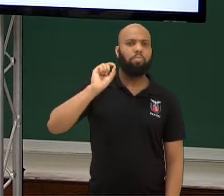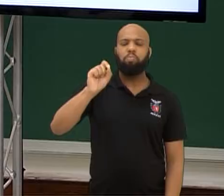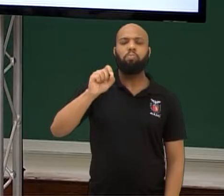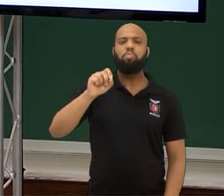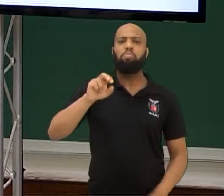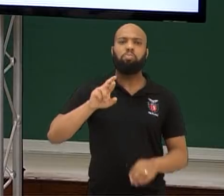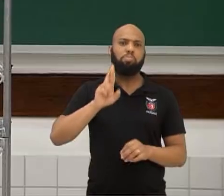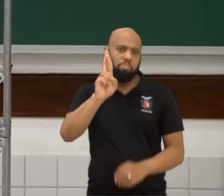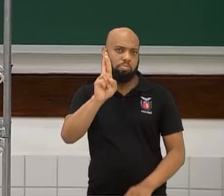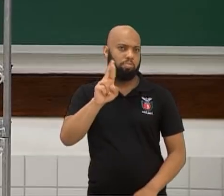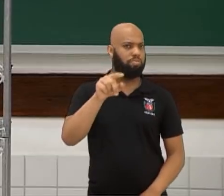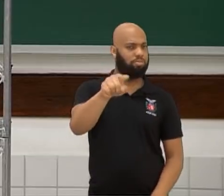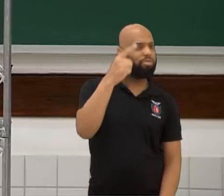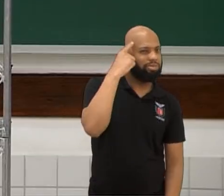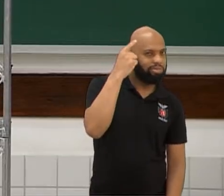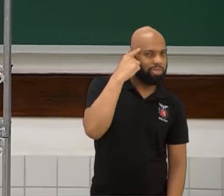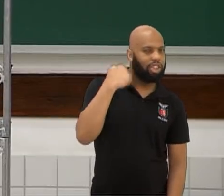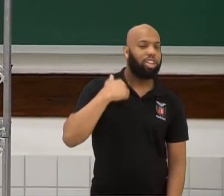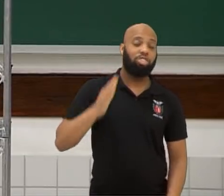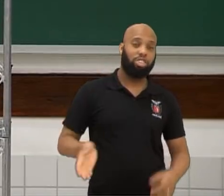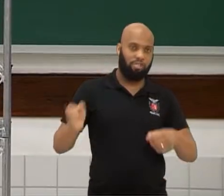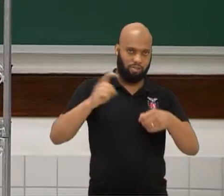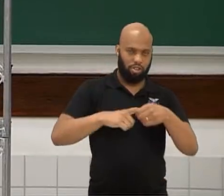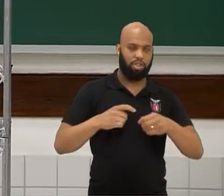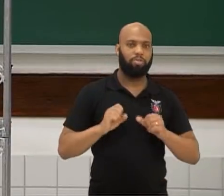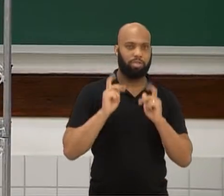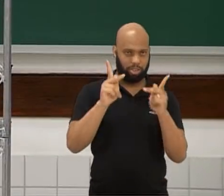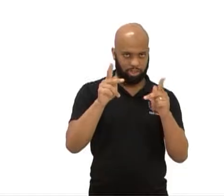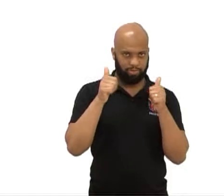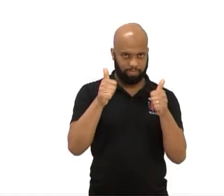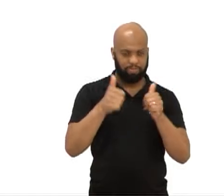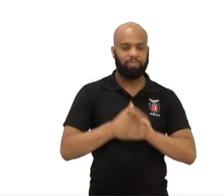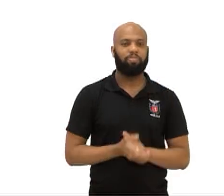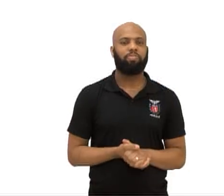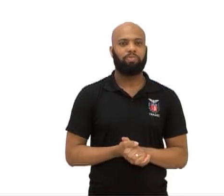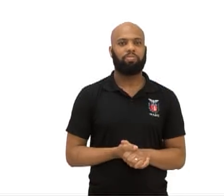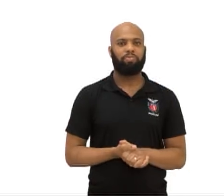N? Pensem lá que nós já voltamos, beleza?